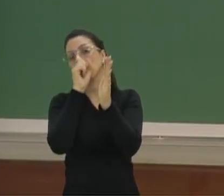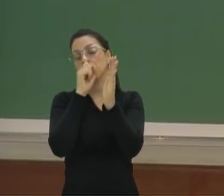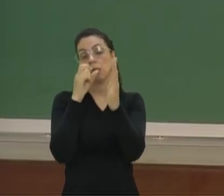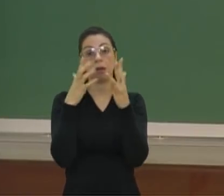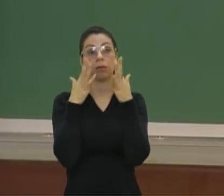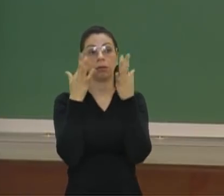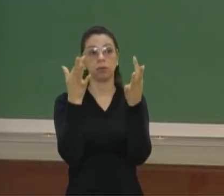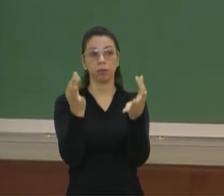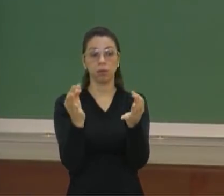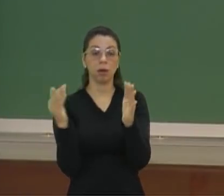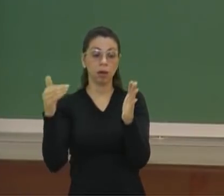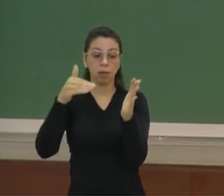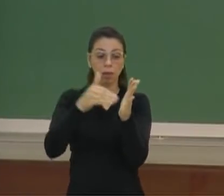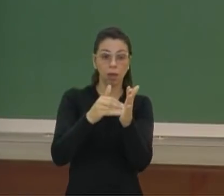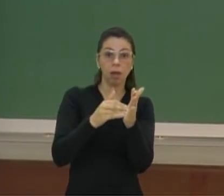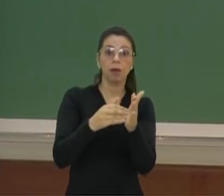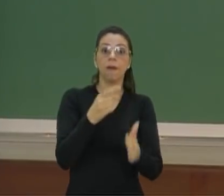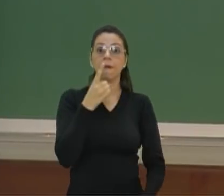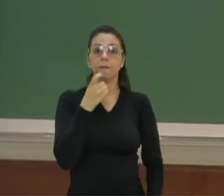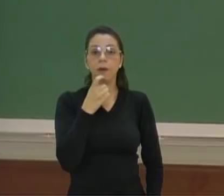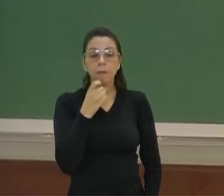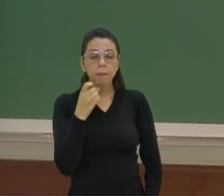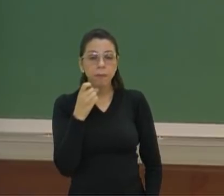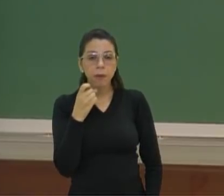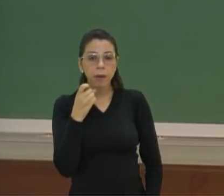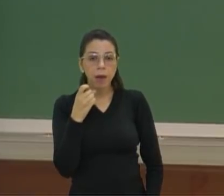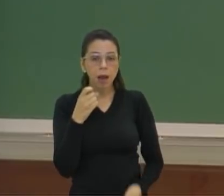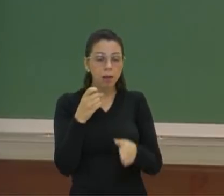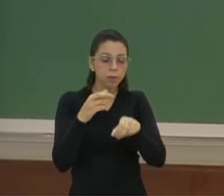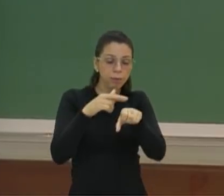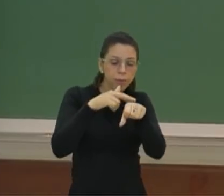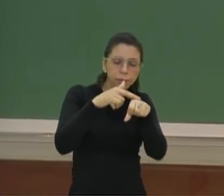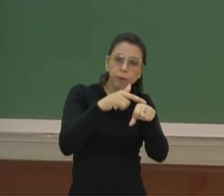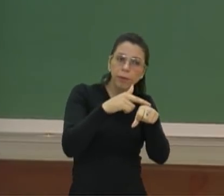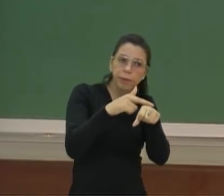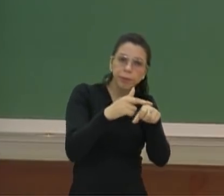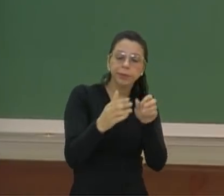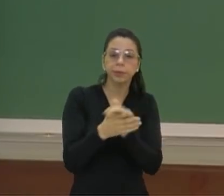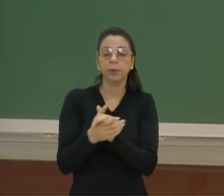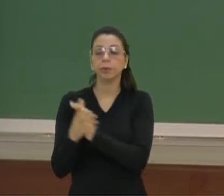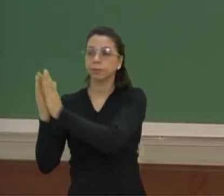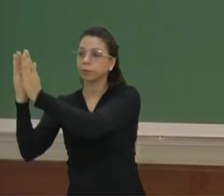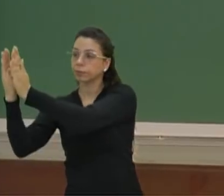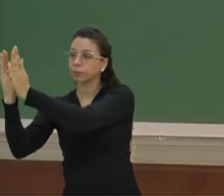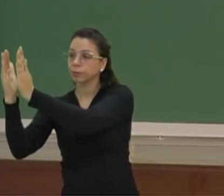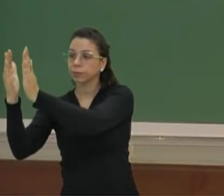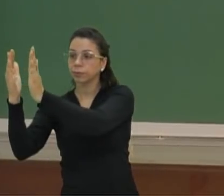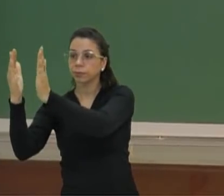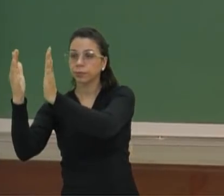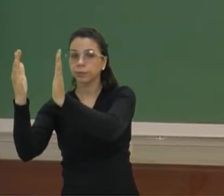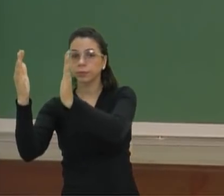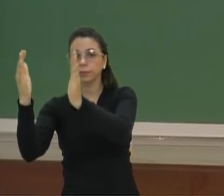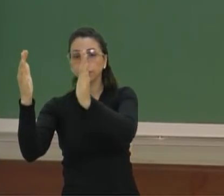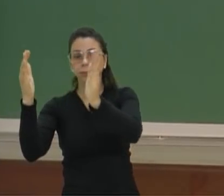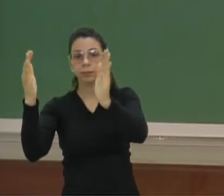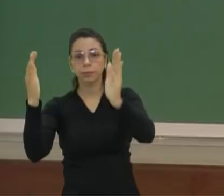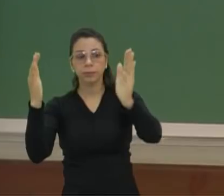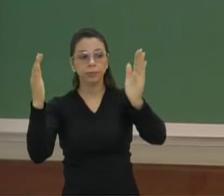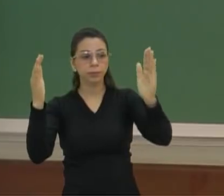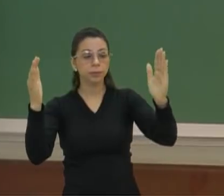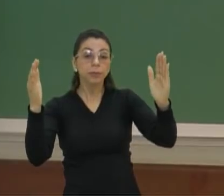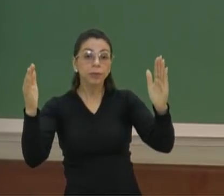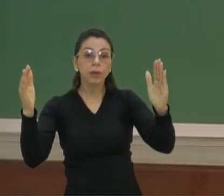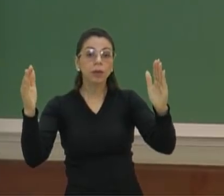até chegar no vermelho e indo para o roxo. Então, conforme vai aumentando essa intensidade, os ruídos